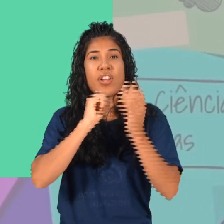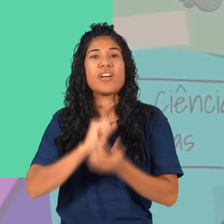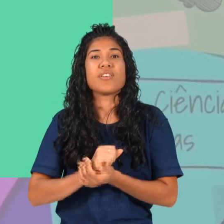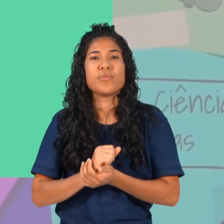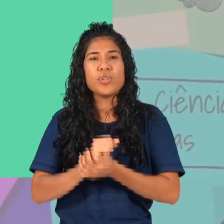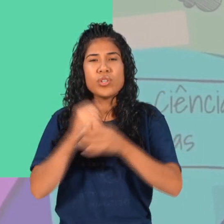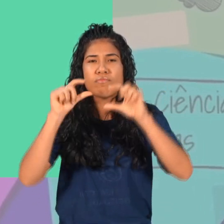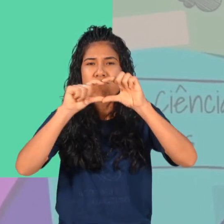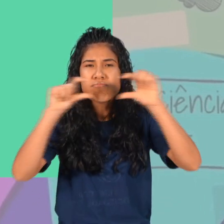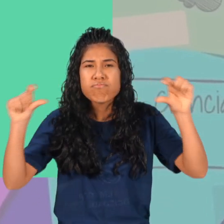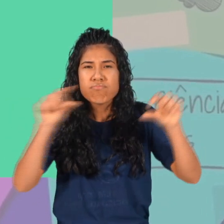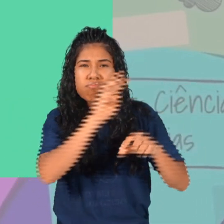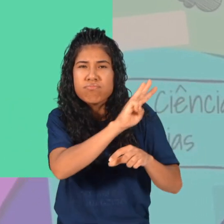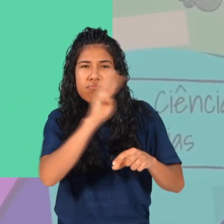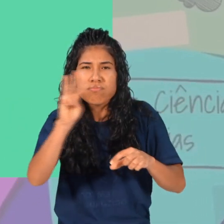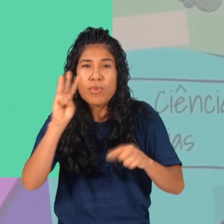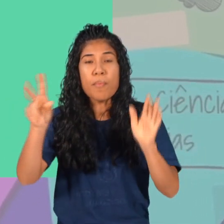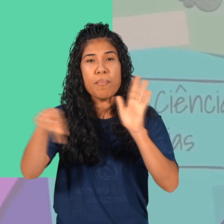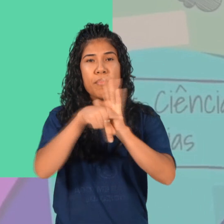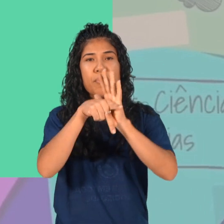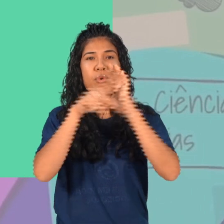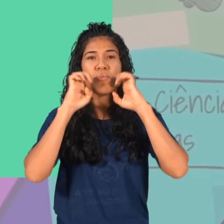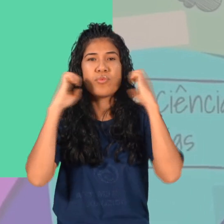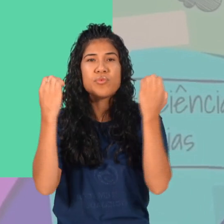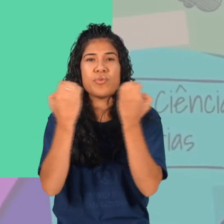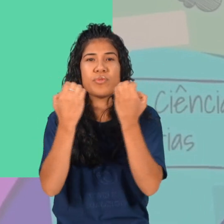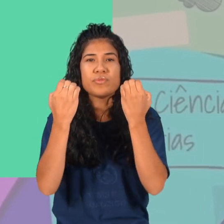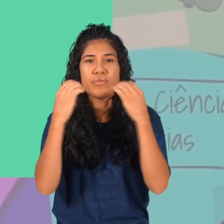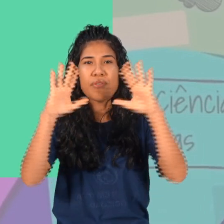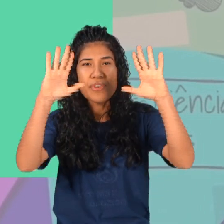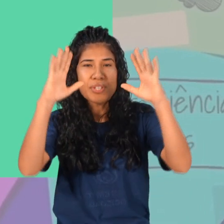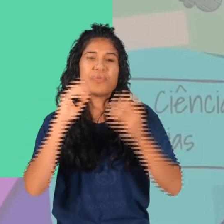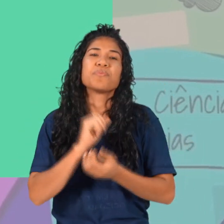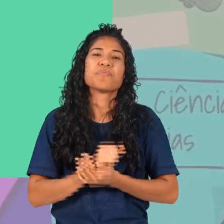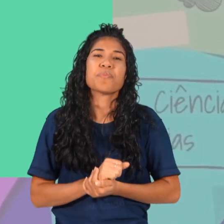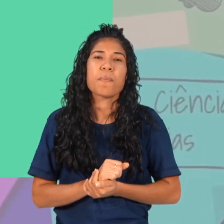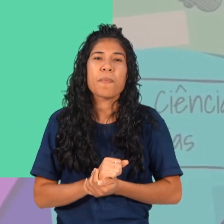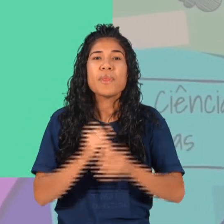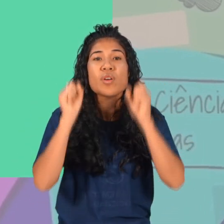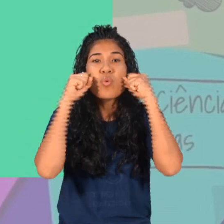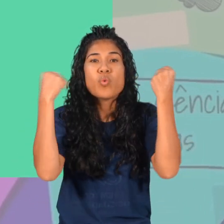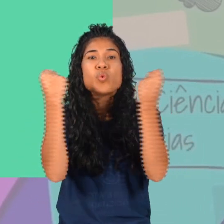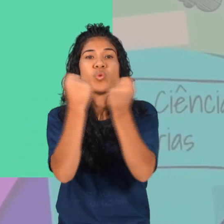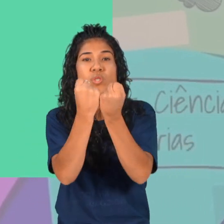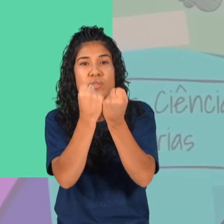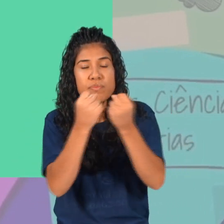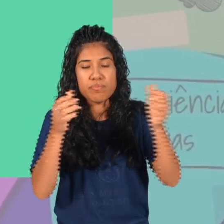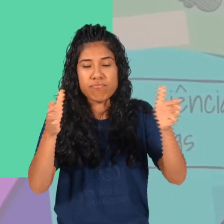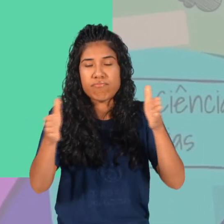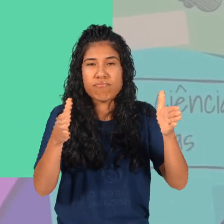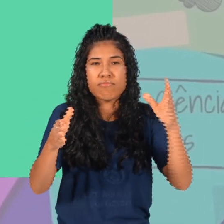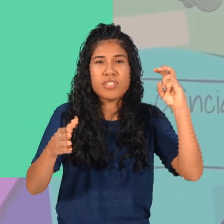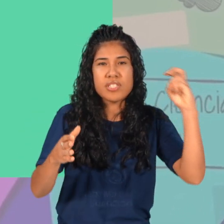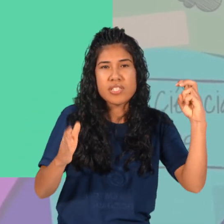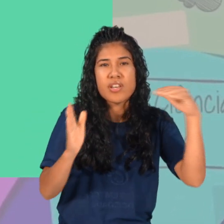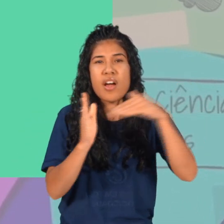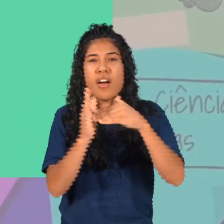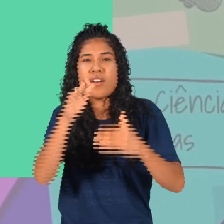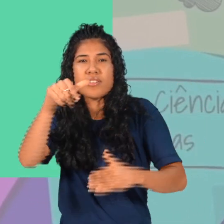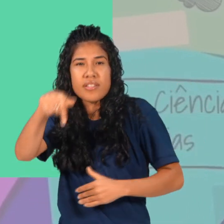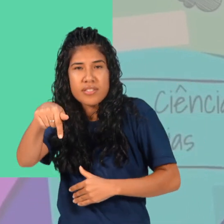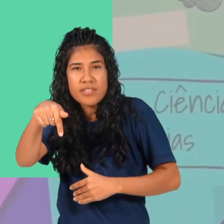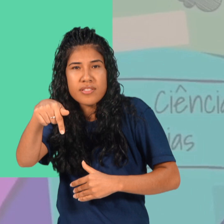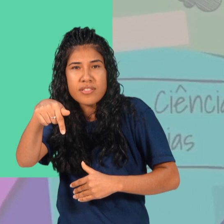evento na área do participante o simpósio vai acontecer entre 5 e 7 de novembro em